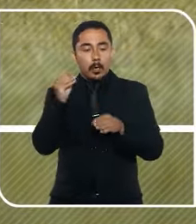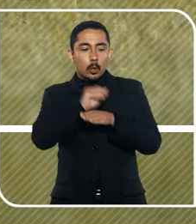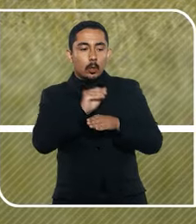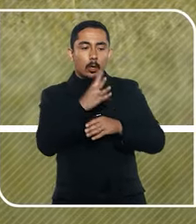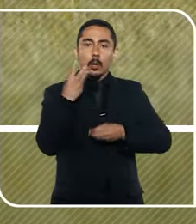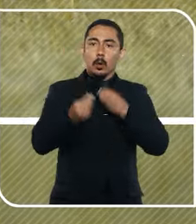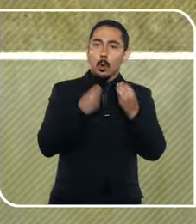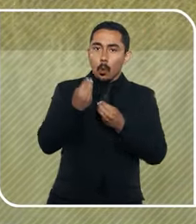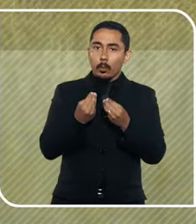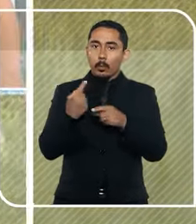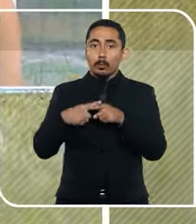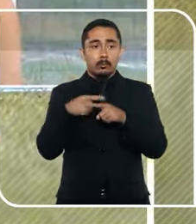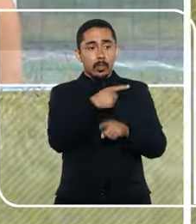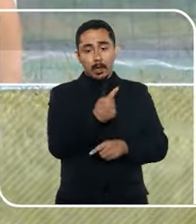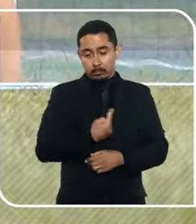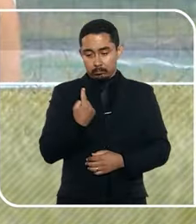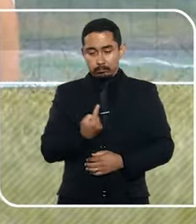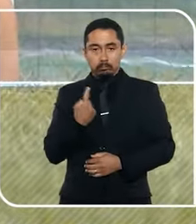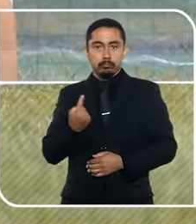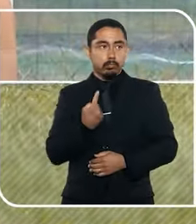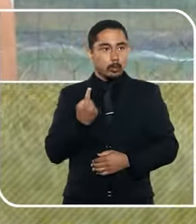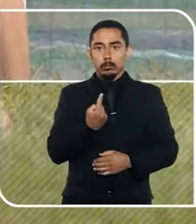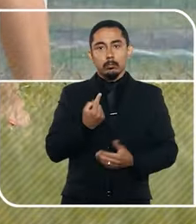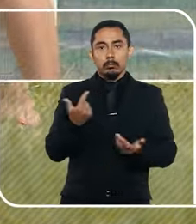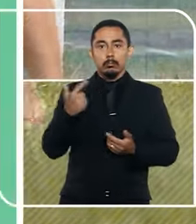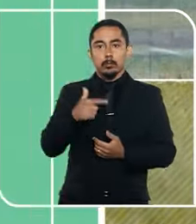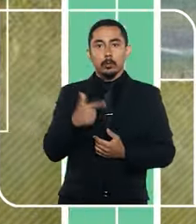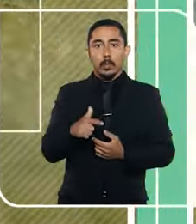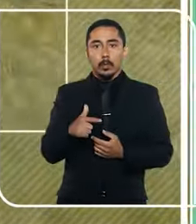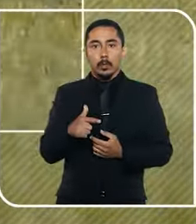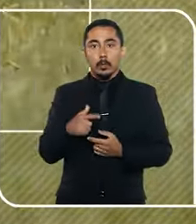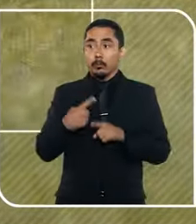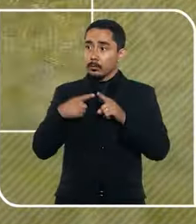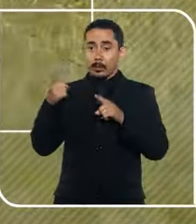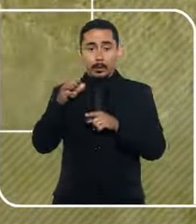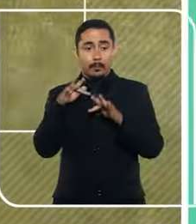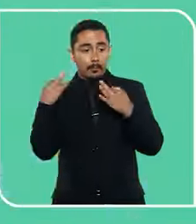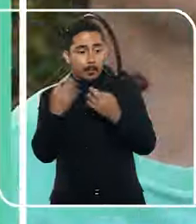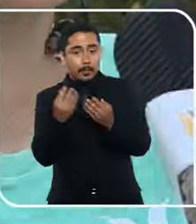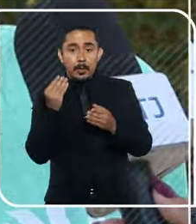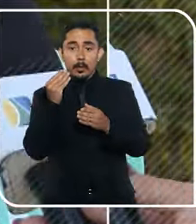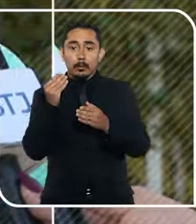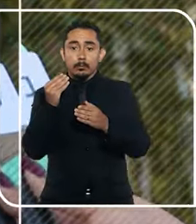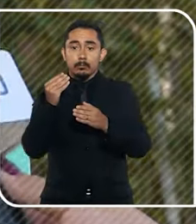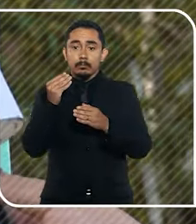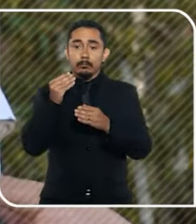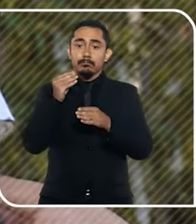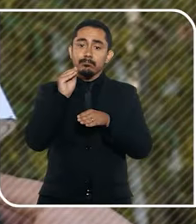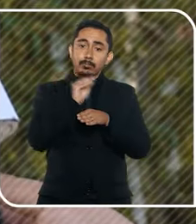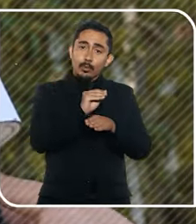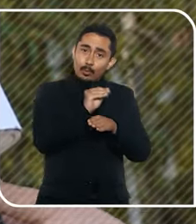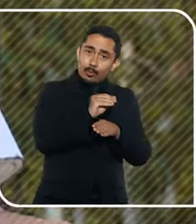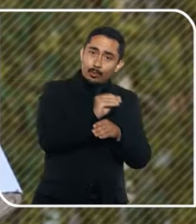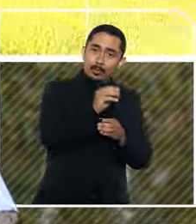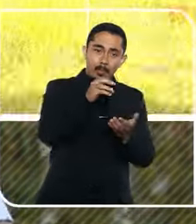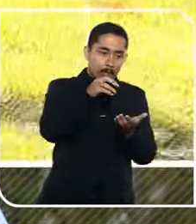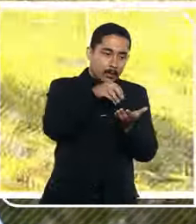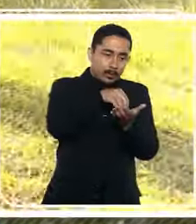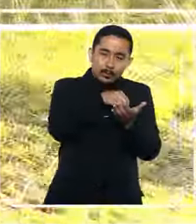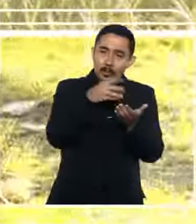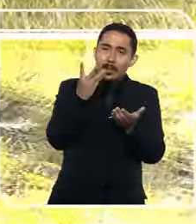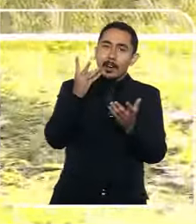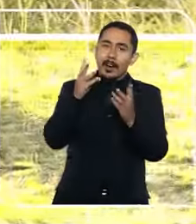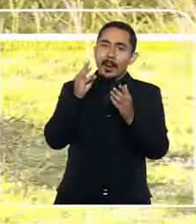cuidado daquele bichinho que é incapaz de cuidar de si próprio, a partir do momento que a família deixa de ser aquele núcleo,